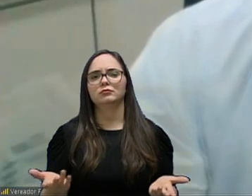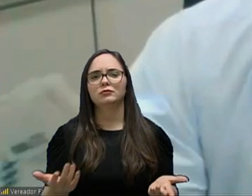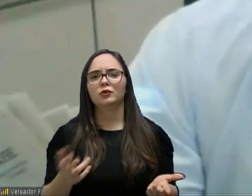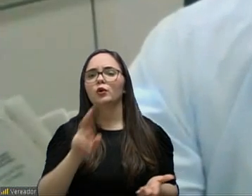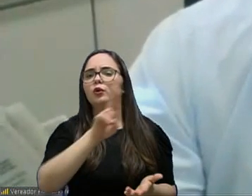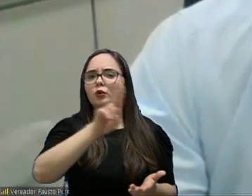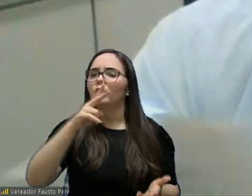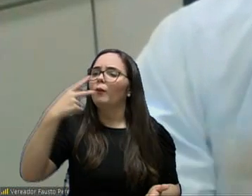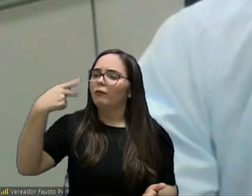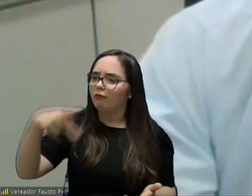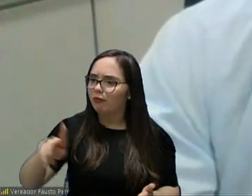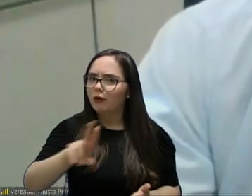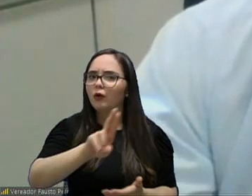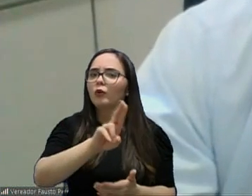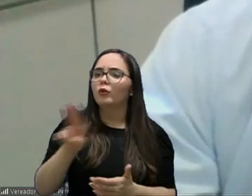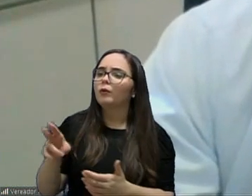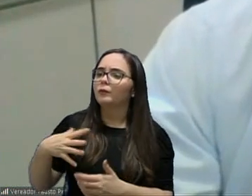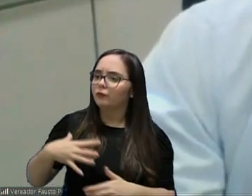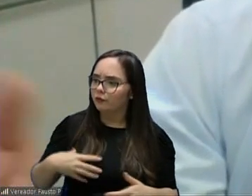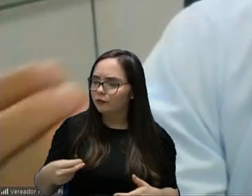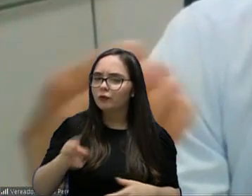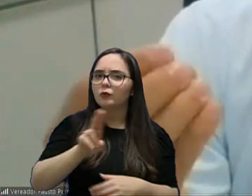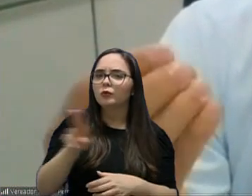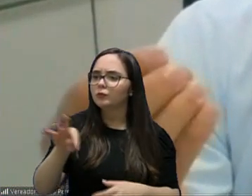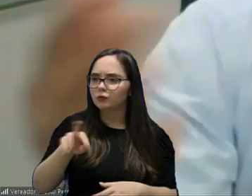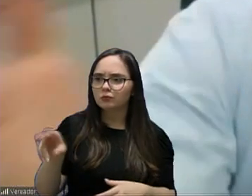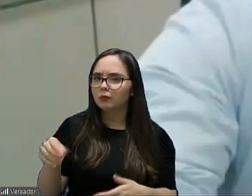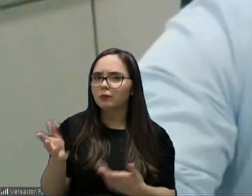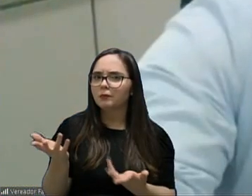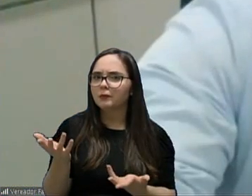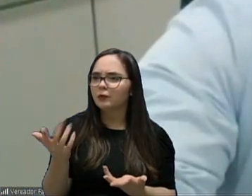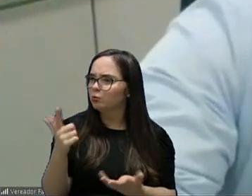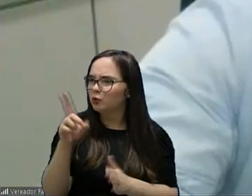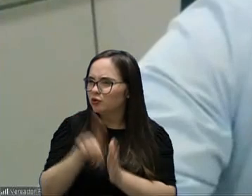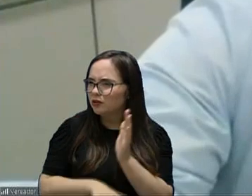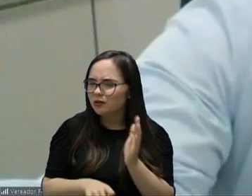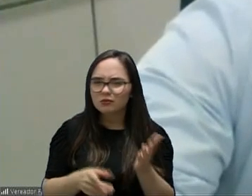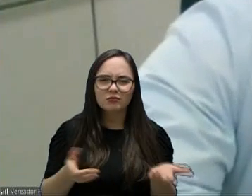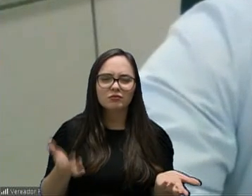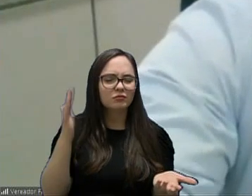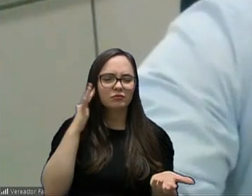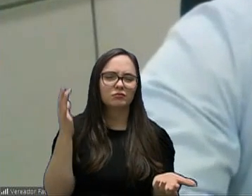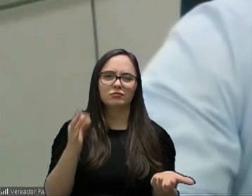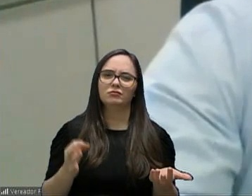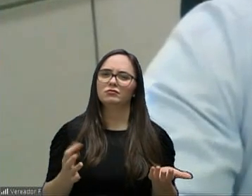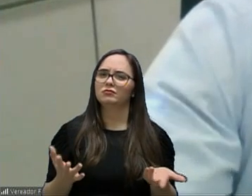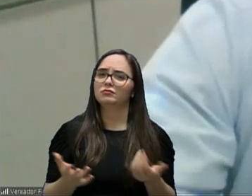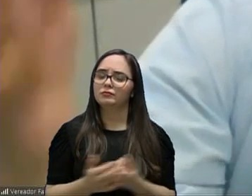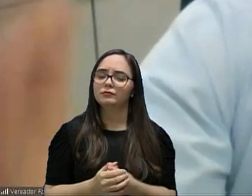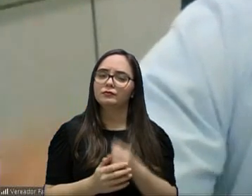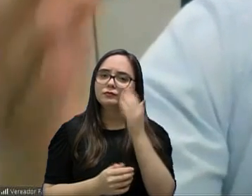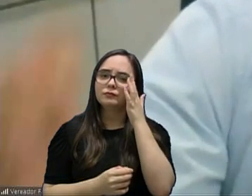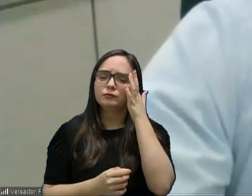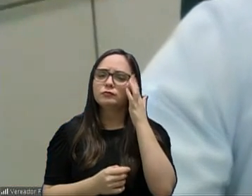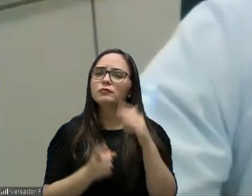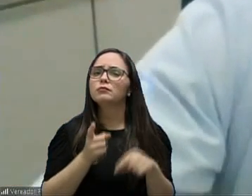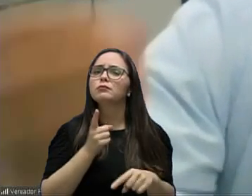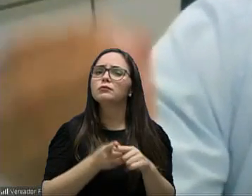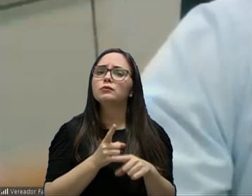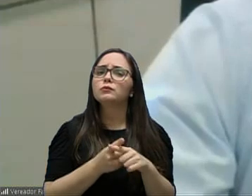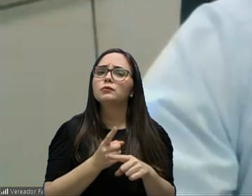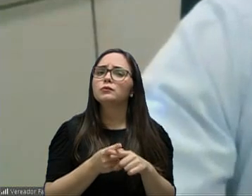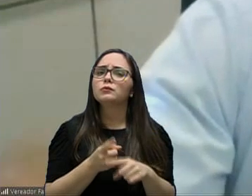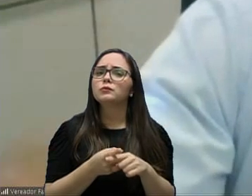do favorecido, e agora não tinha direito? E dentro do recurso que estão falando que já está vindo para o município, por que que a Prefeitura